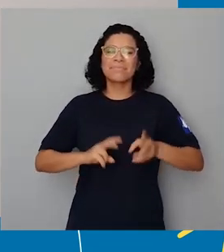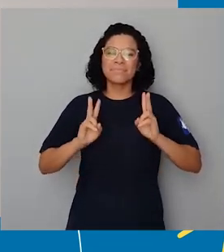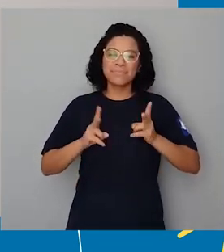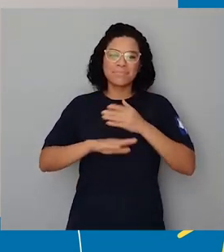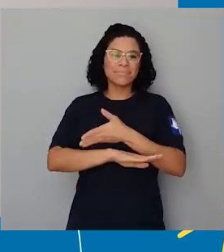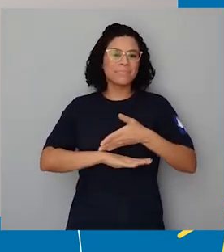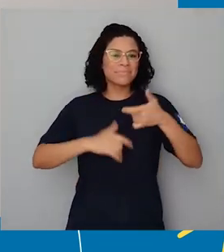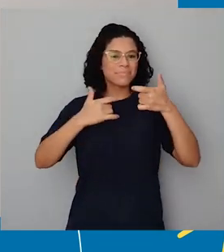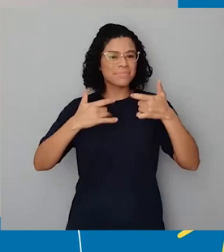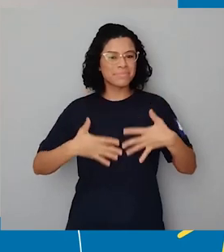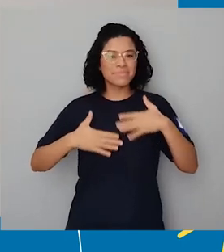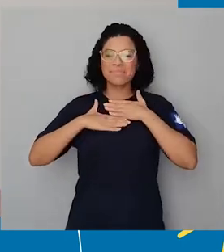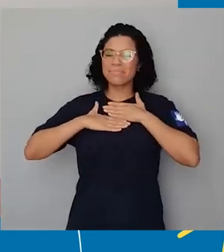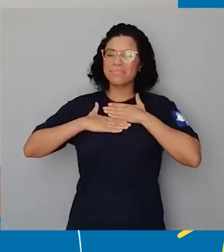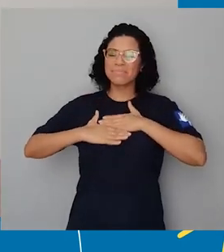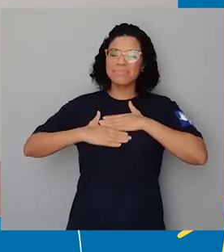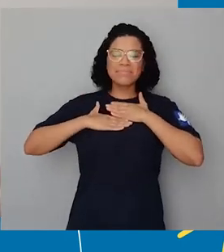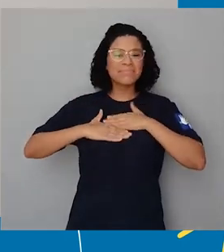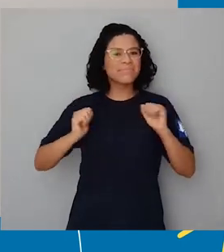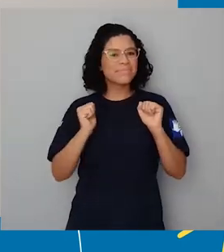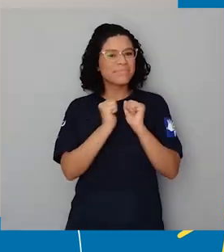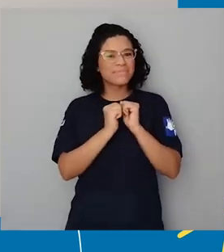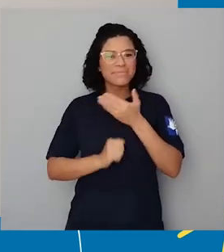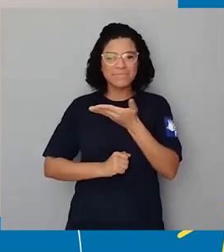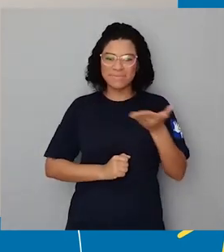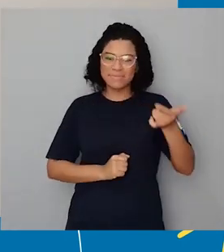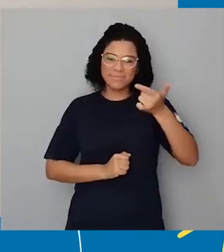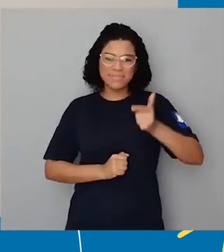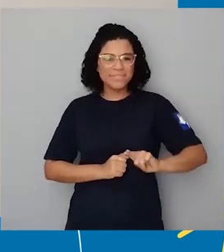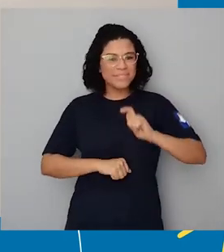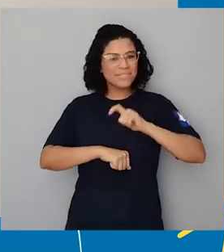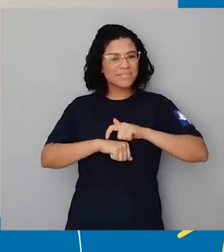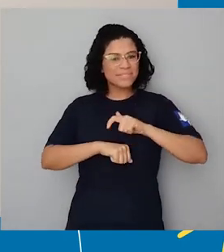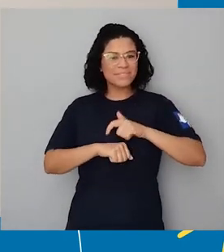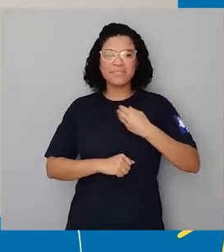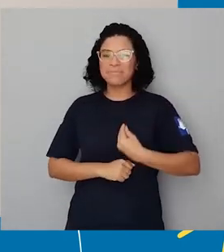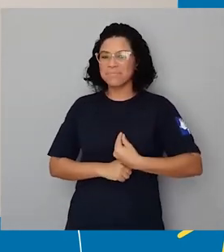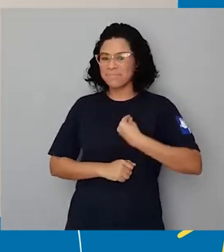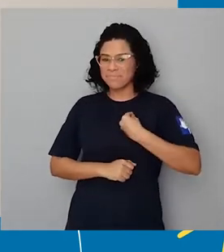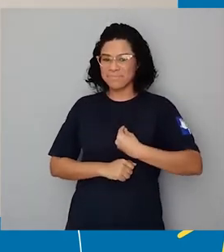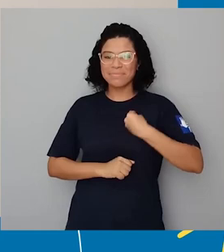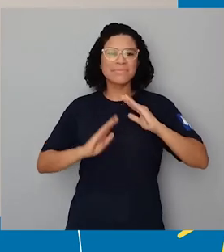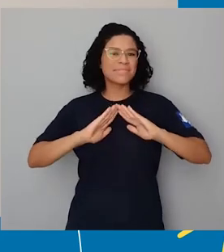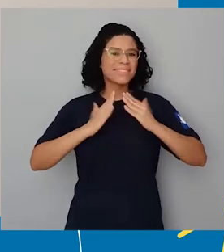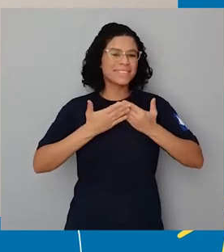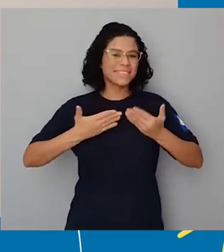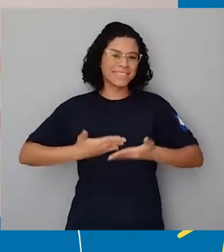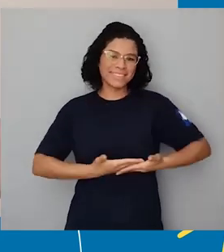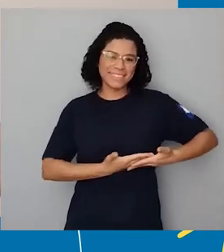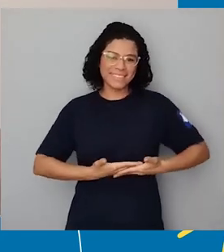como eu sempre costumo dizer, é um prazer estar aqui com vocês em mais um dos nossos encontros